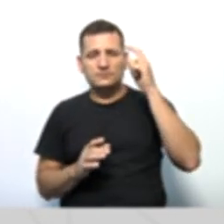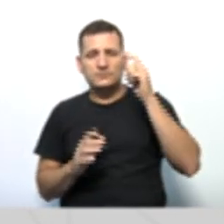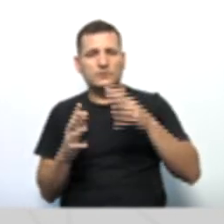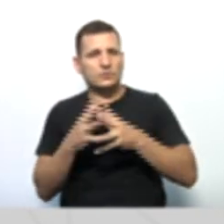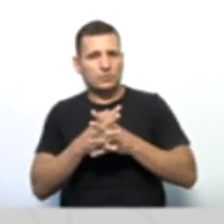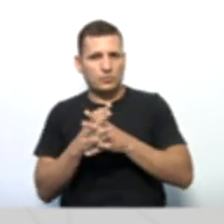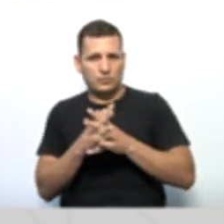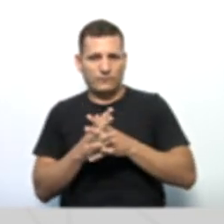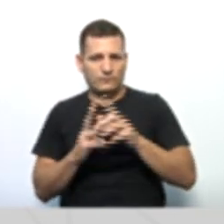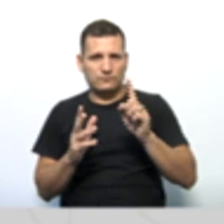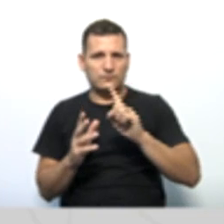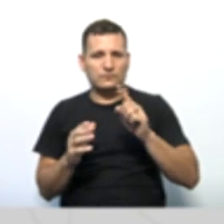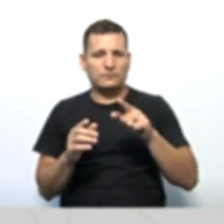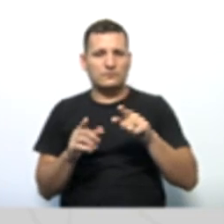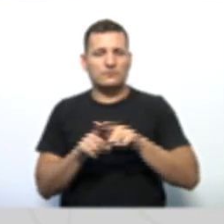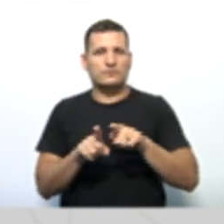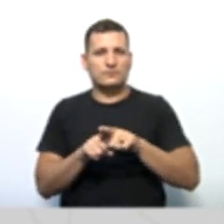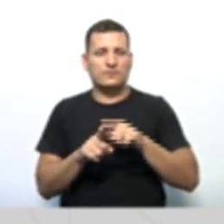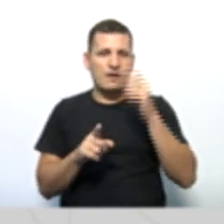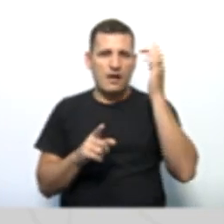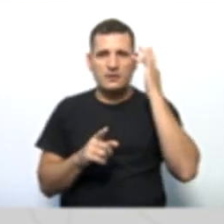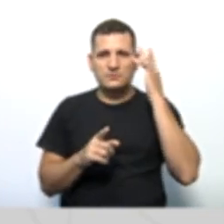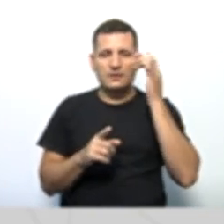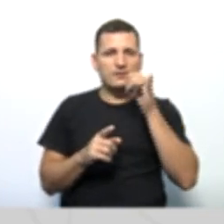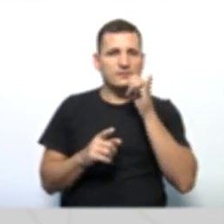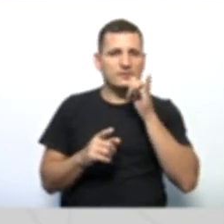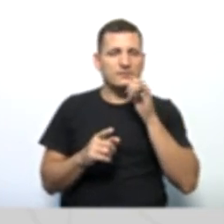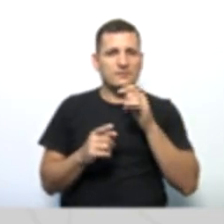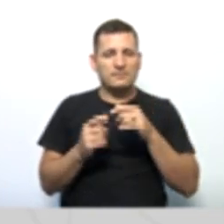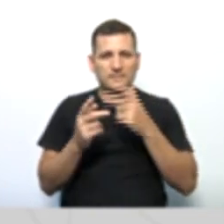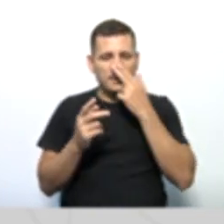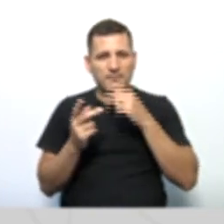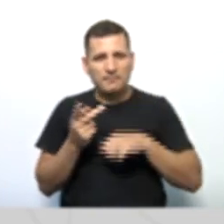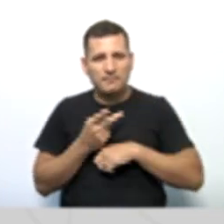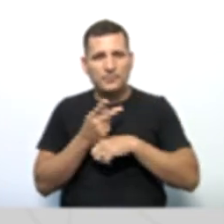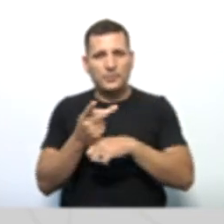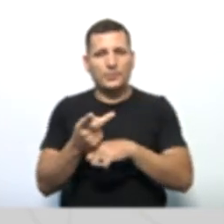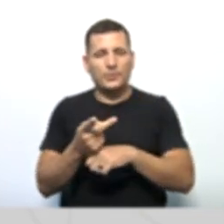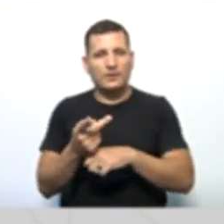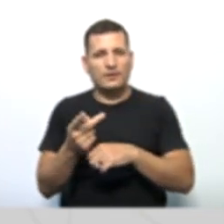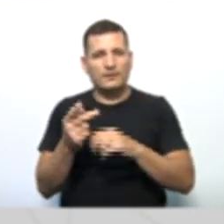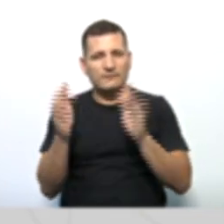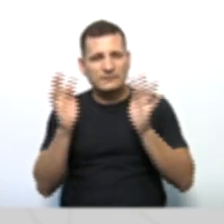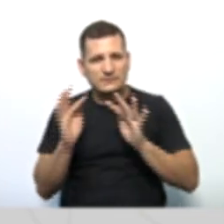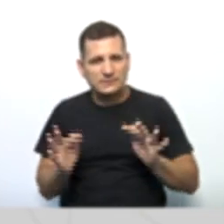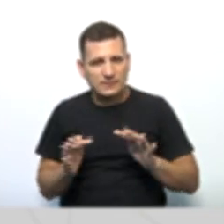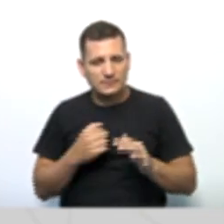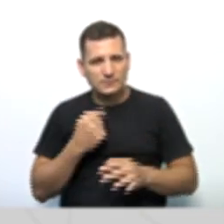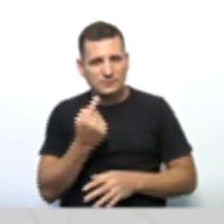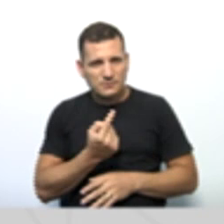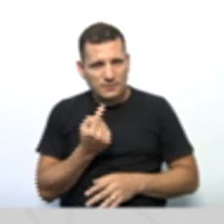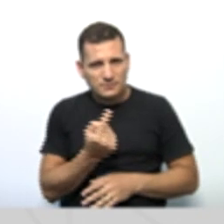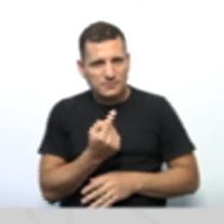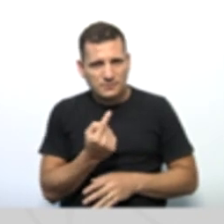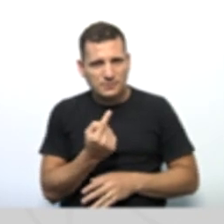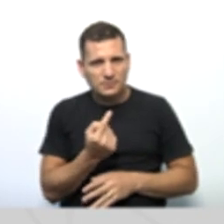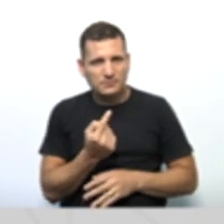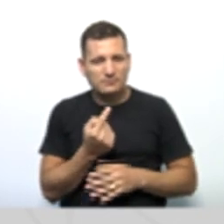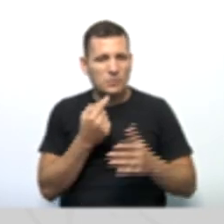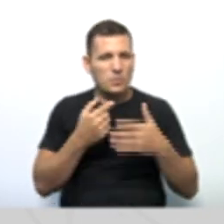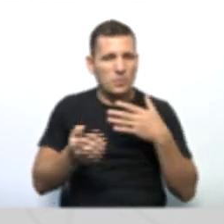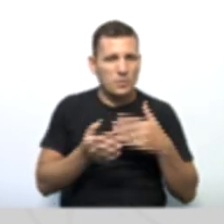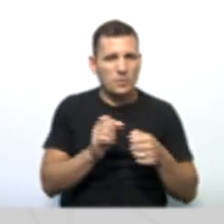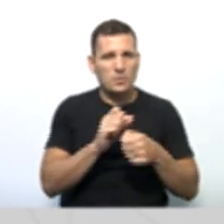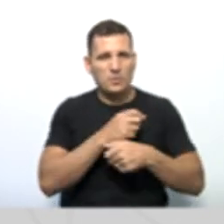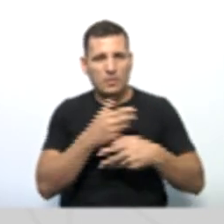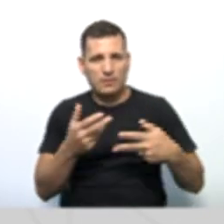e não fazerem essa gafe de achar que quando está procurando a própria felicidade, sozinho, independente dos outros, fazendo o que bem quer, já